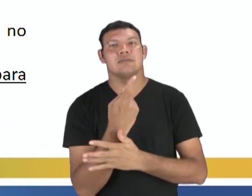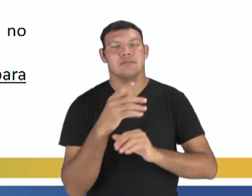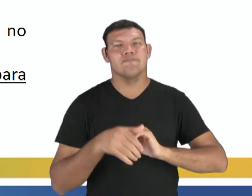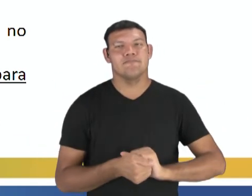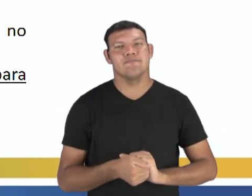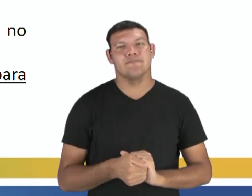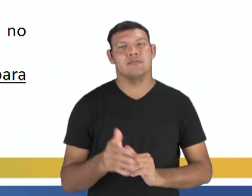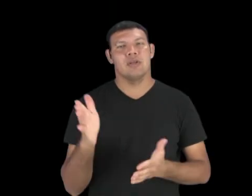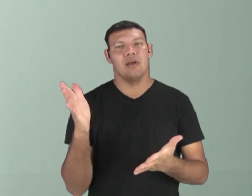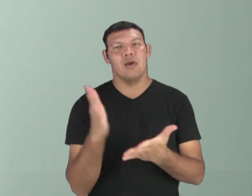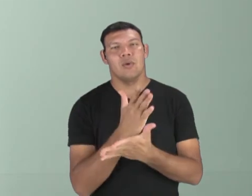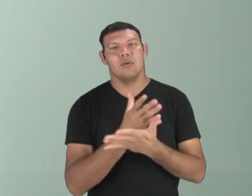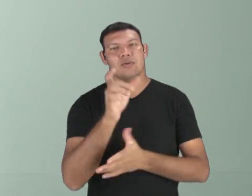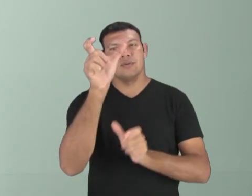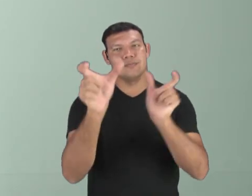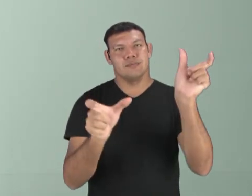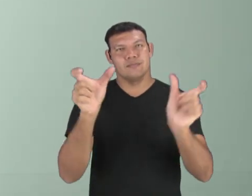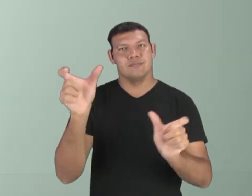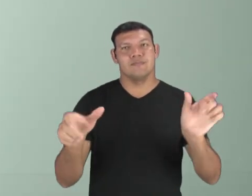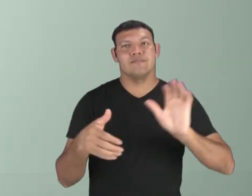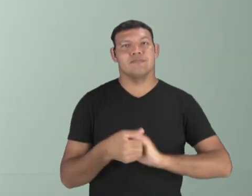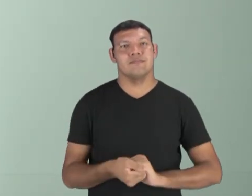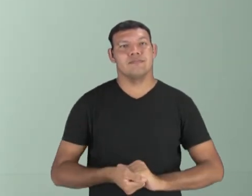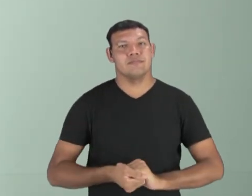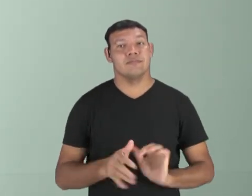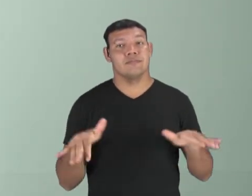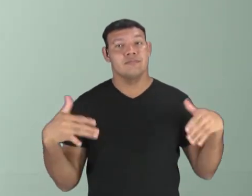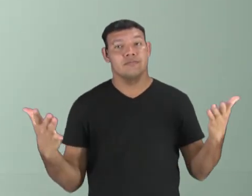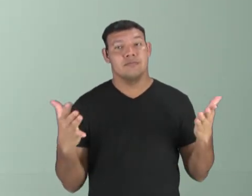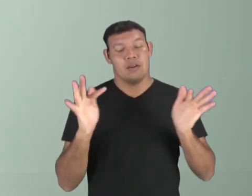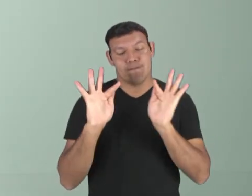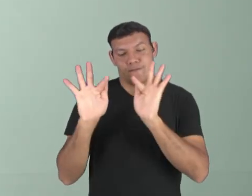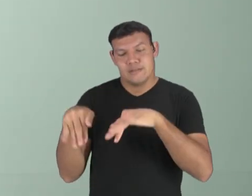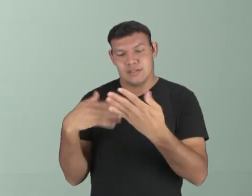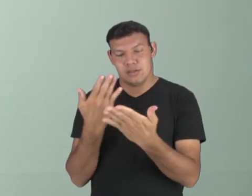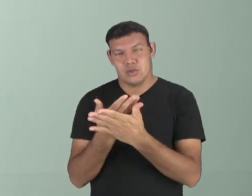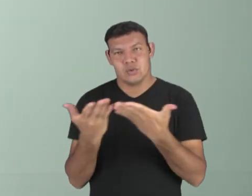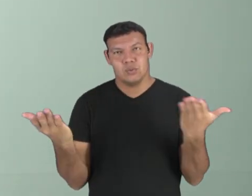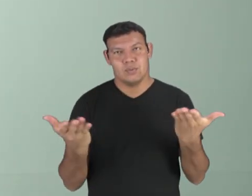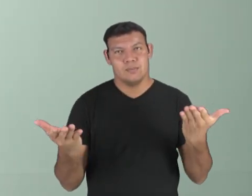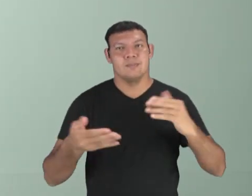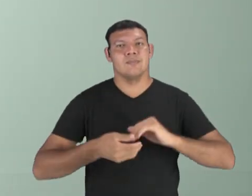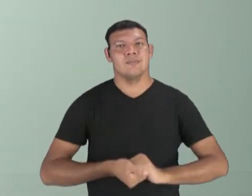com alguns personagens. E essa foi a nossa aula